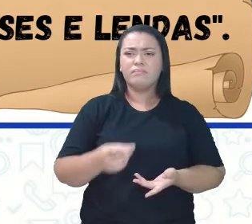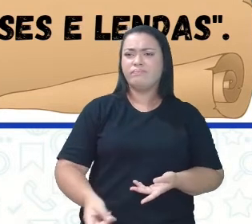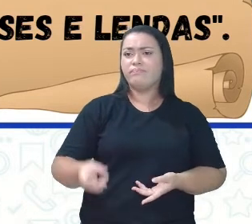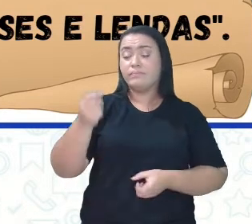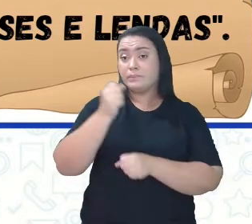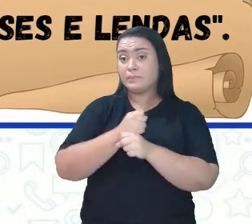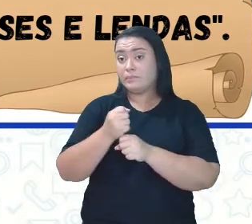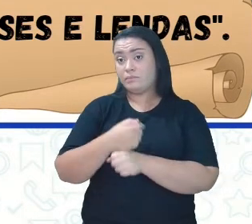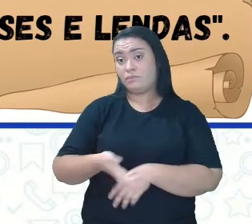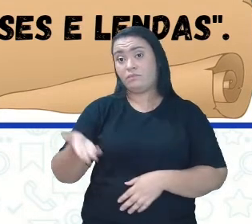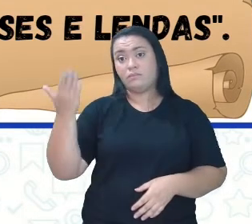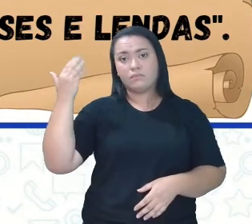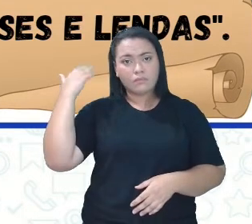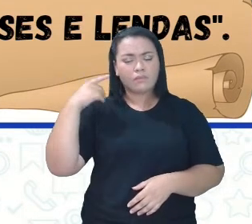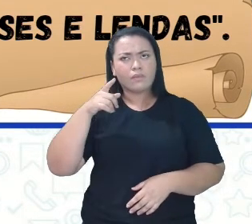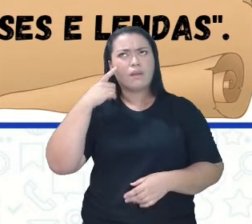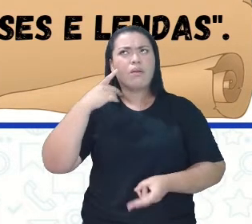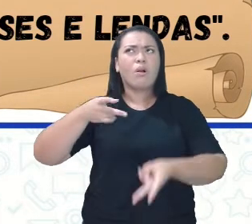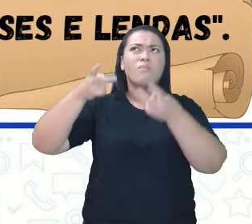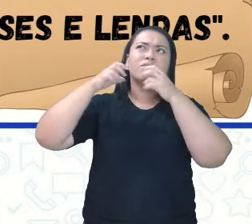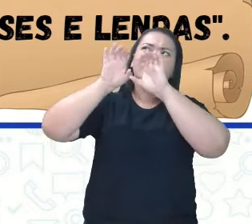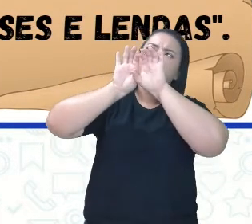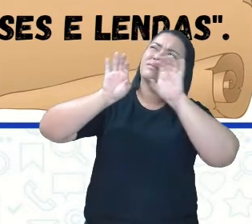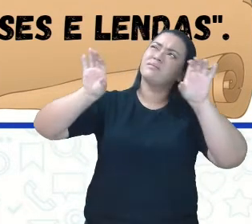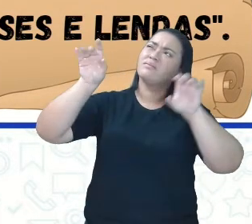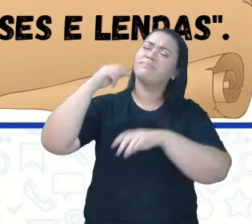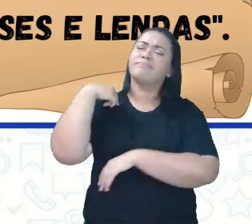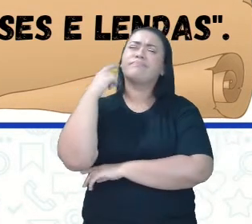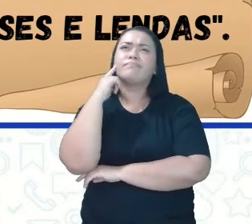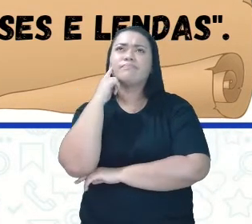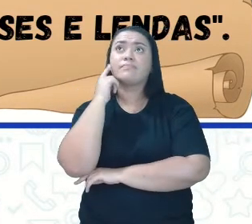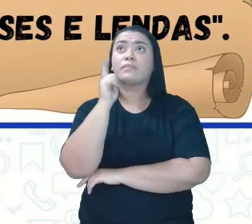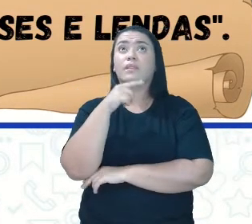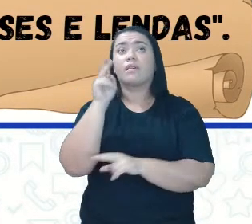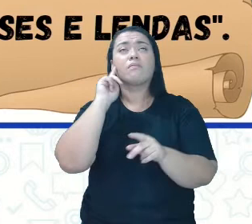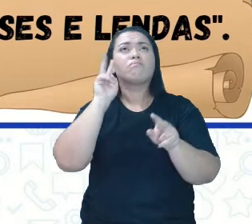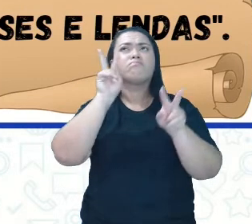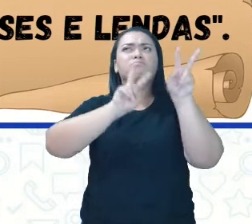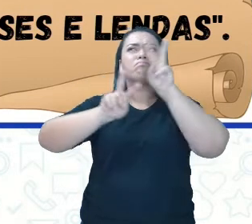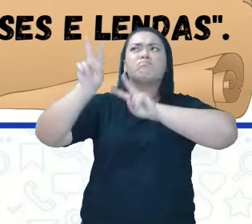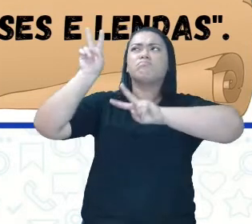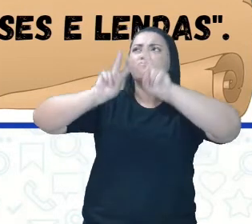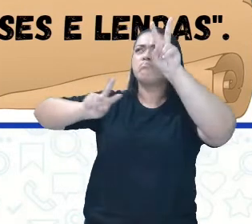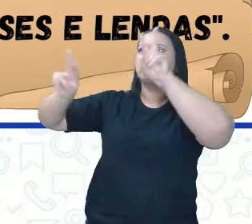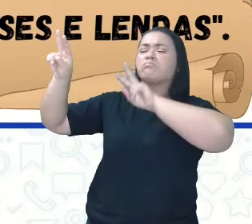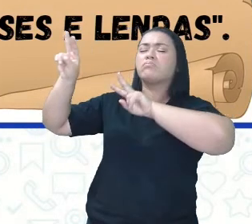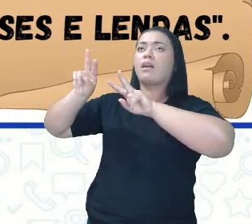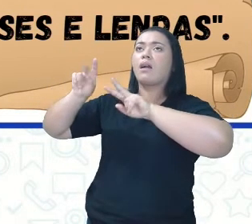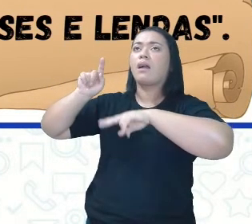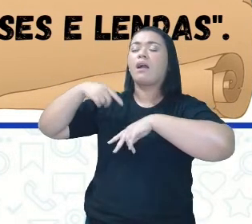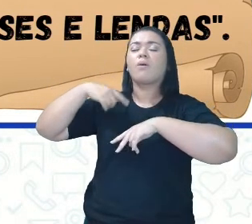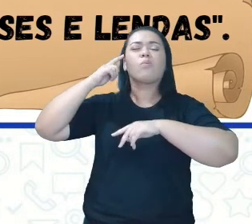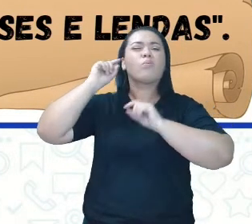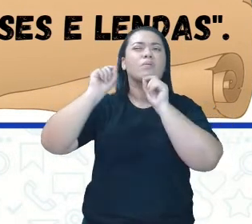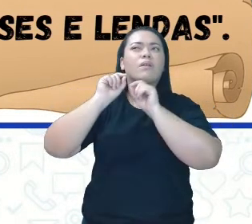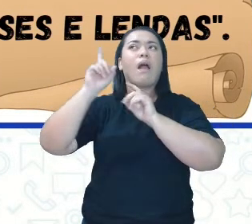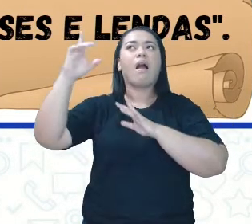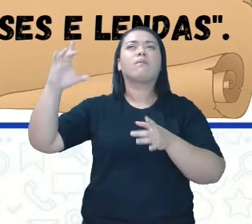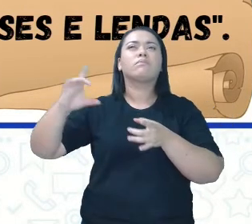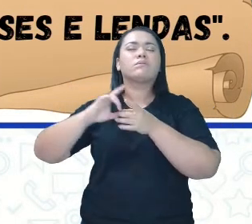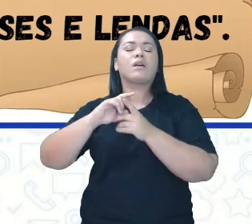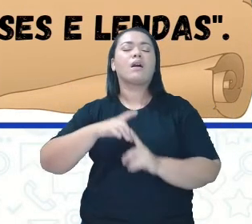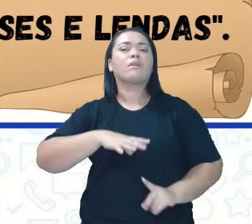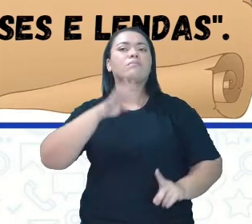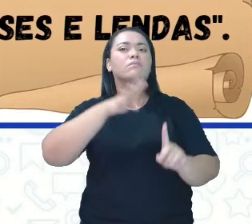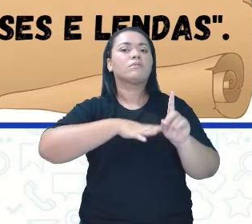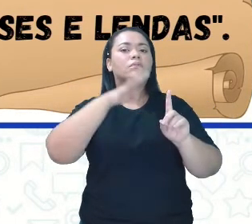do passado começava a observar o céu e desse céu, desses formados aí das constelações, eles associavam a